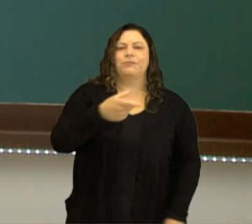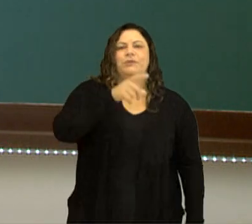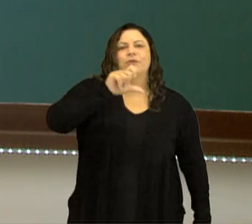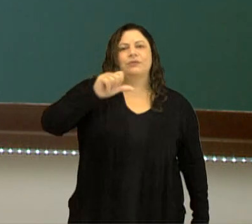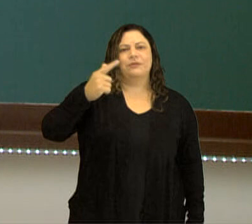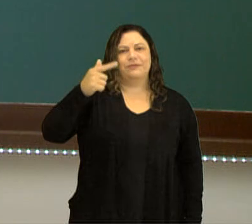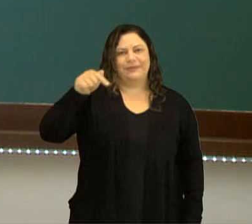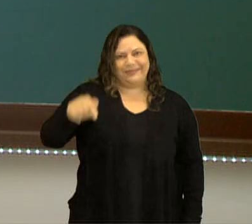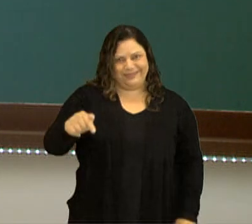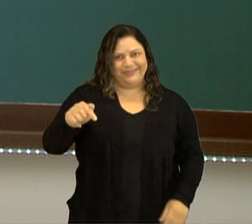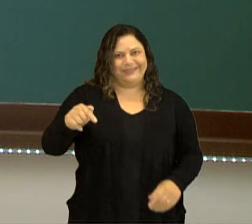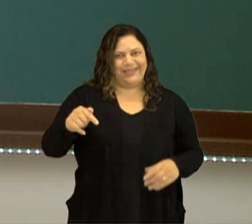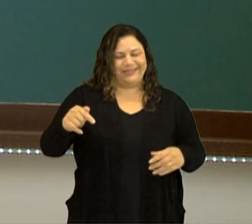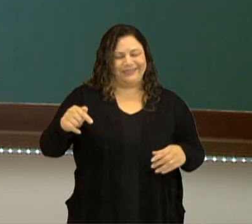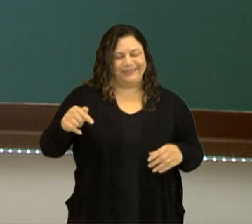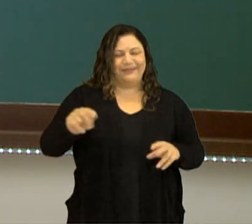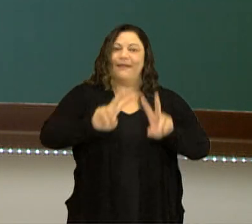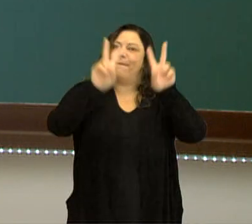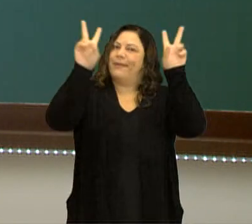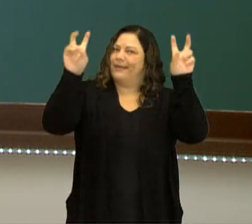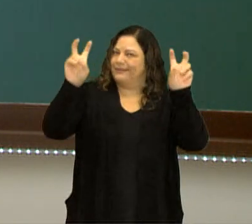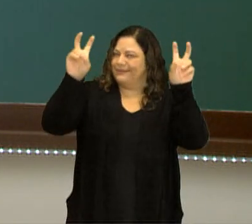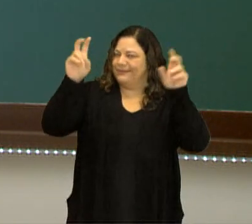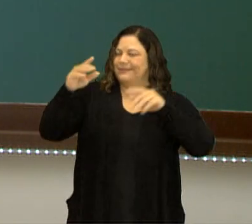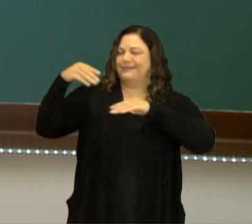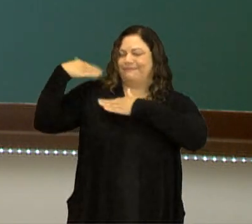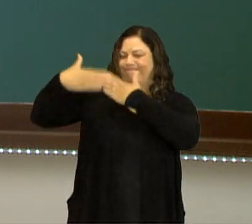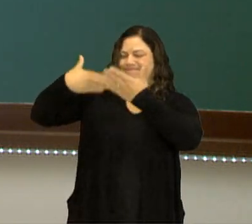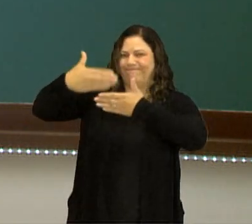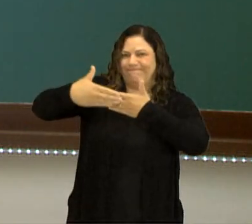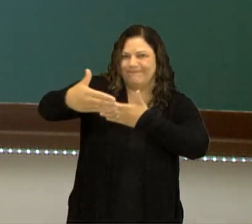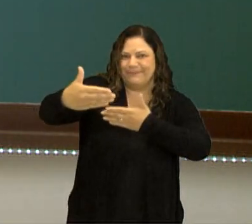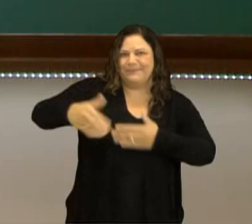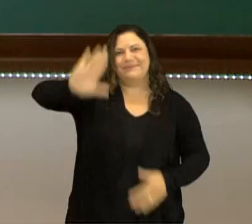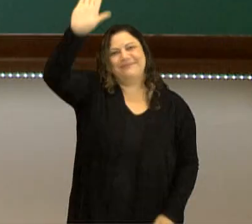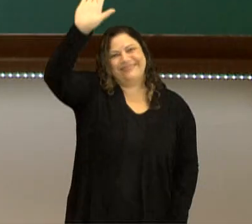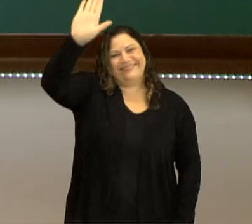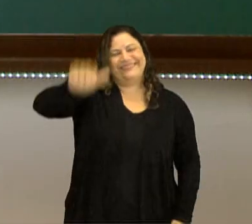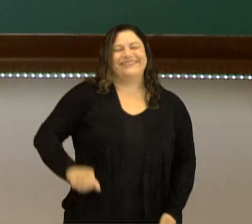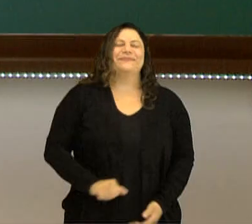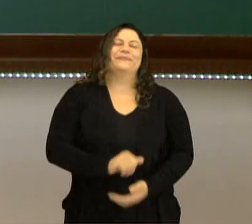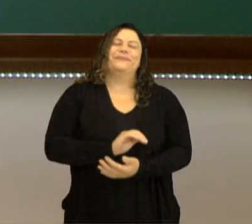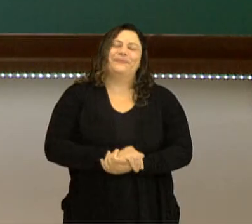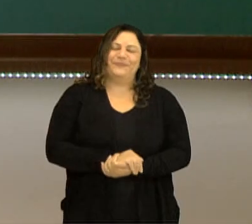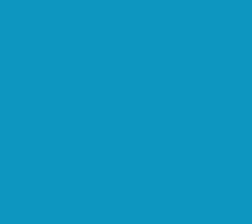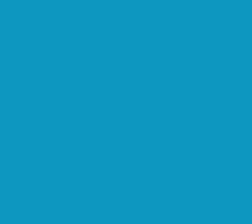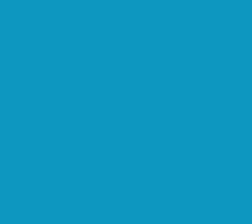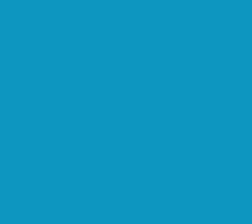1917. Mas isso é mais história que vem pela frente. Até breve, pessoal!